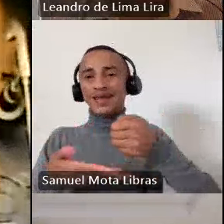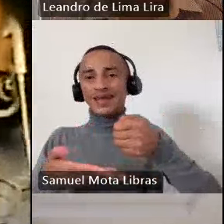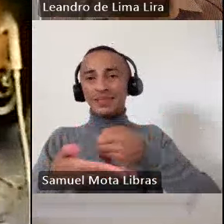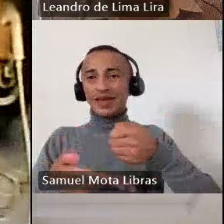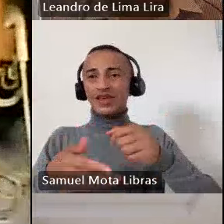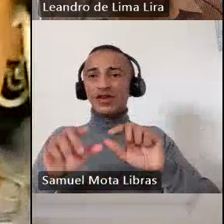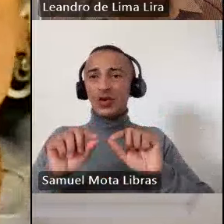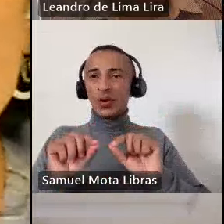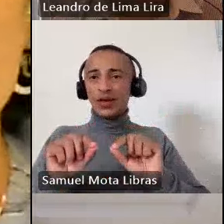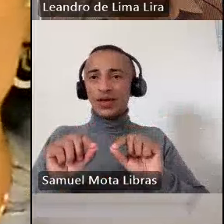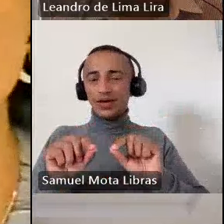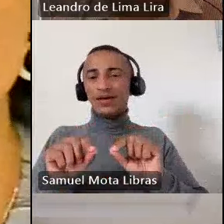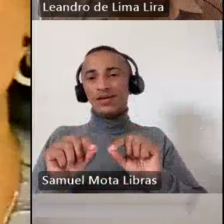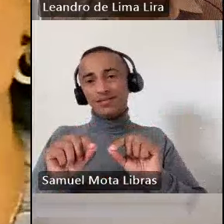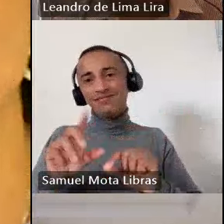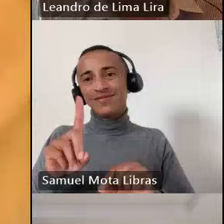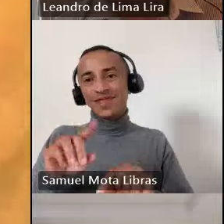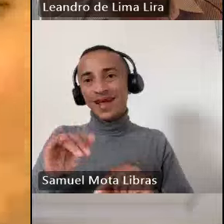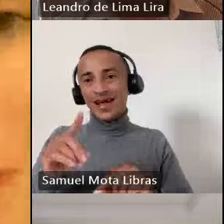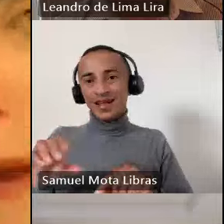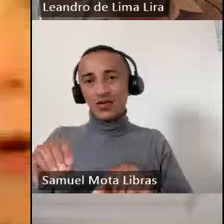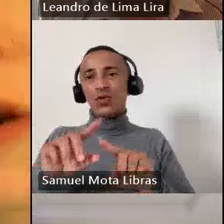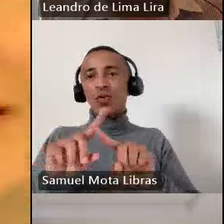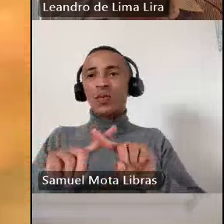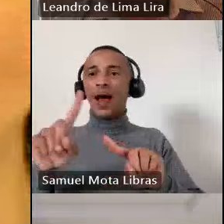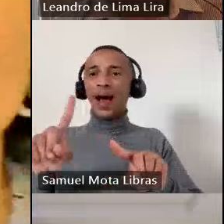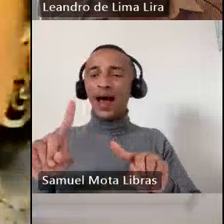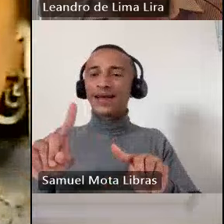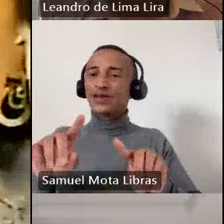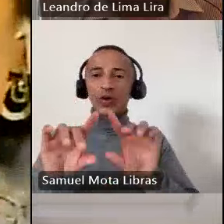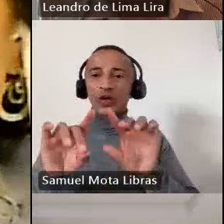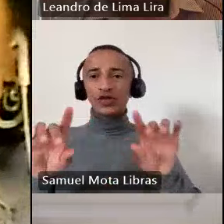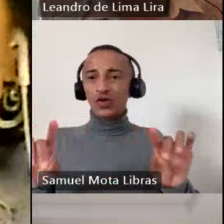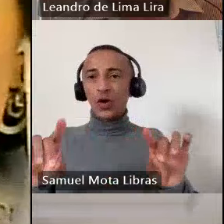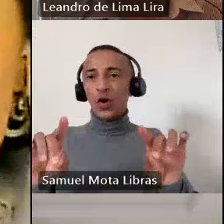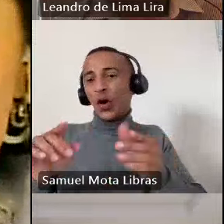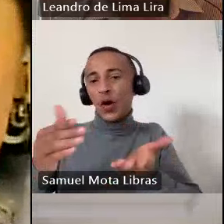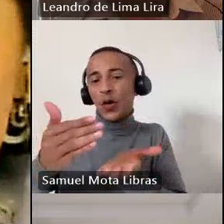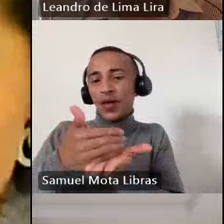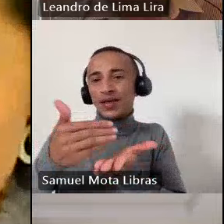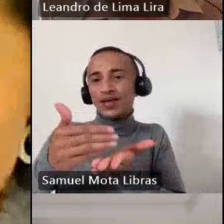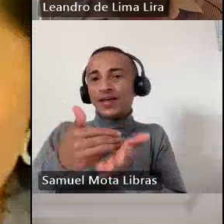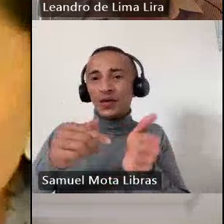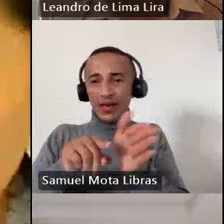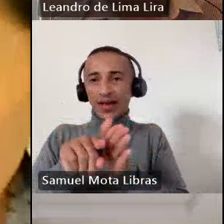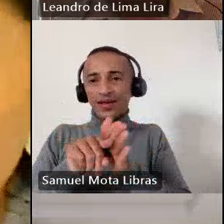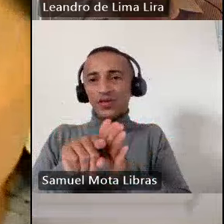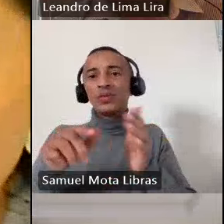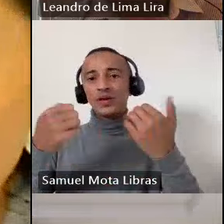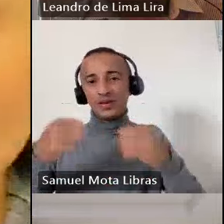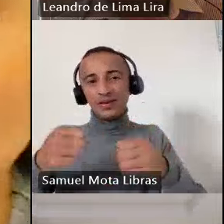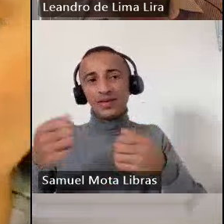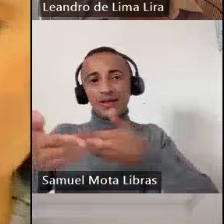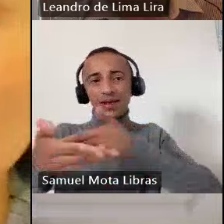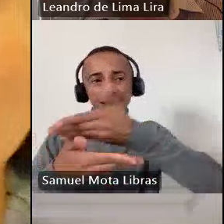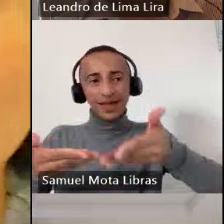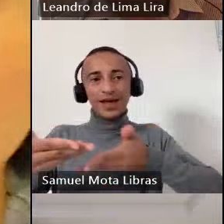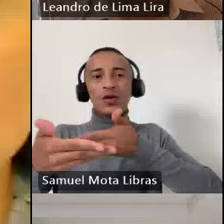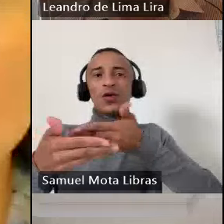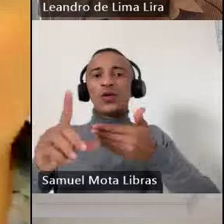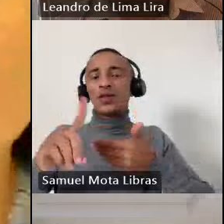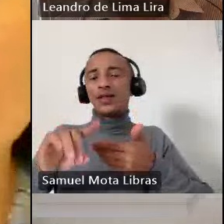muito dado né só que aí não é só poetar o dado é tratar o dado eh para que a gente possa